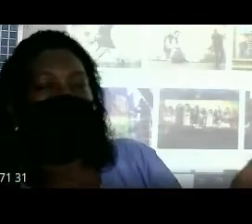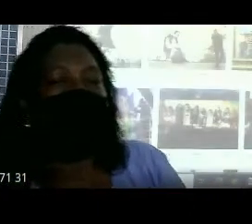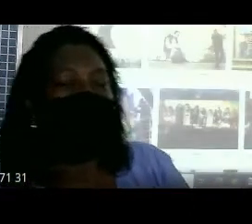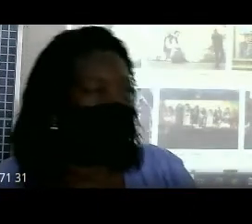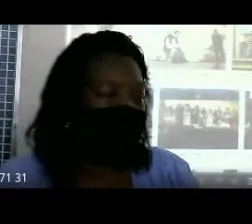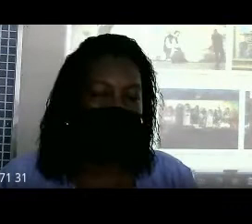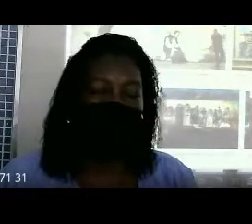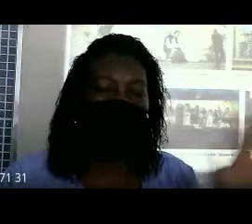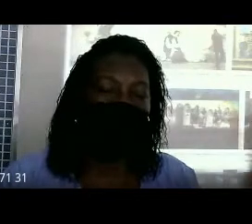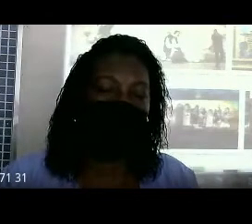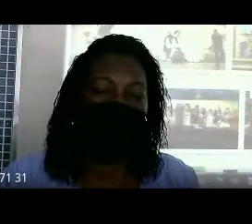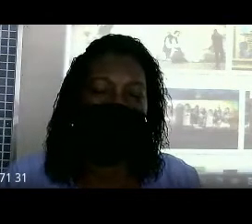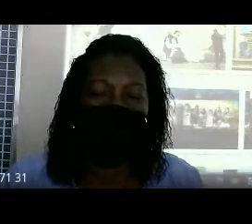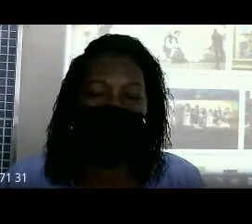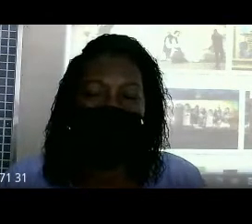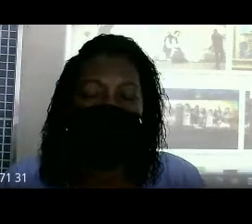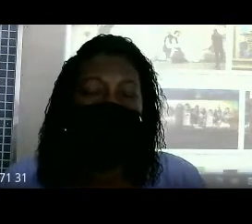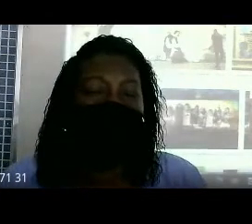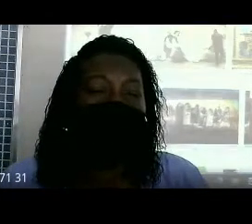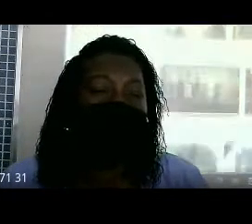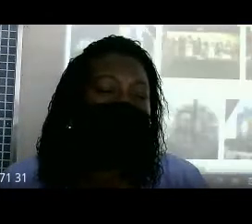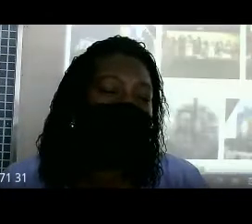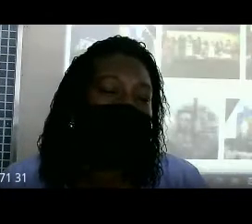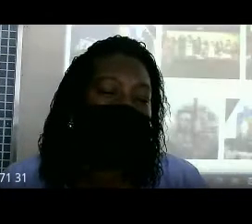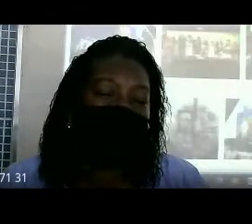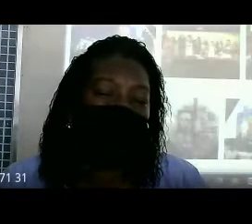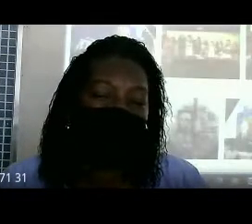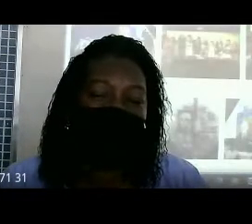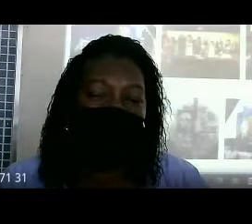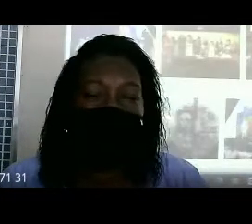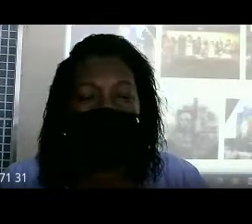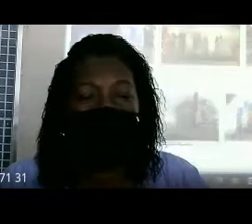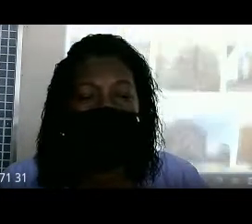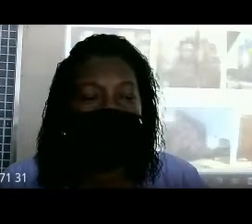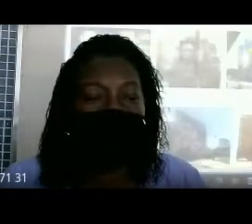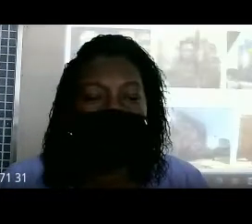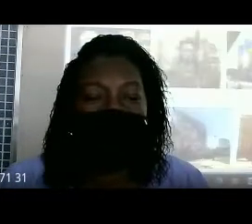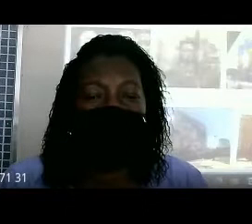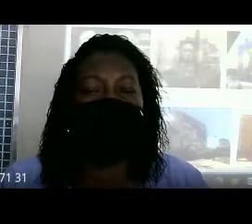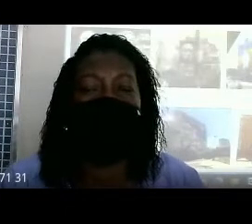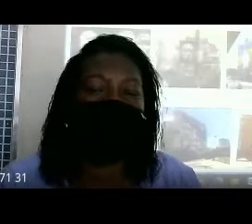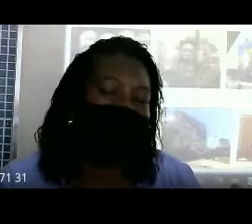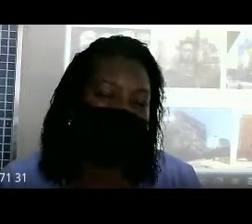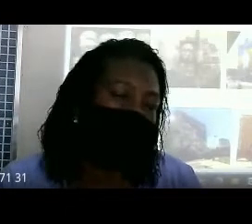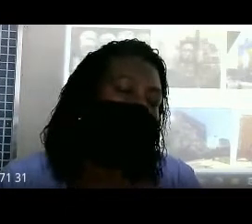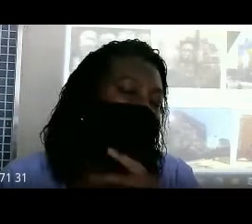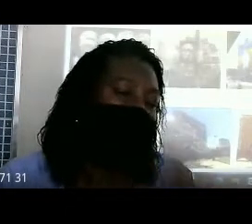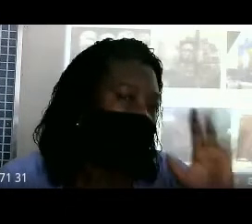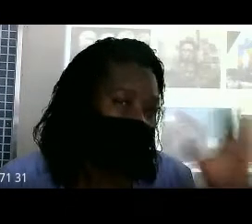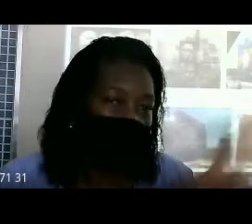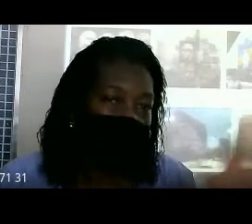É como o colega ali falou, ele tem uma identidade diferente. É, como o colega falou, às vezes alguém poderia, de maldade,